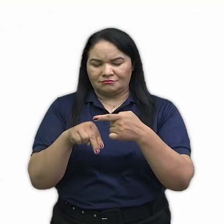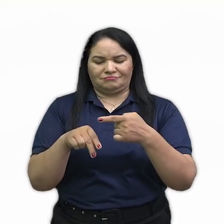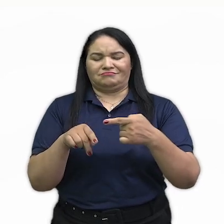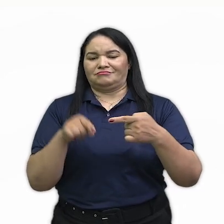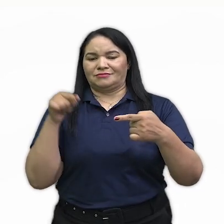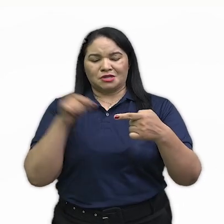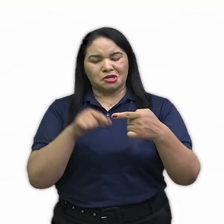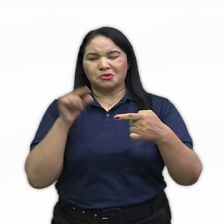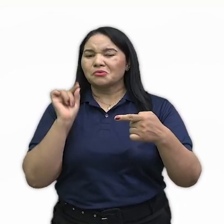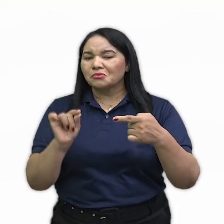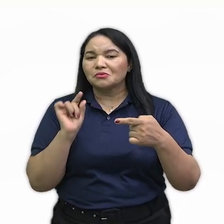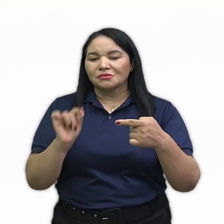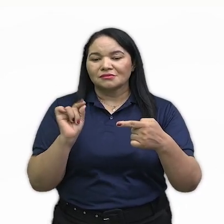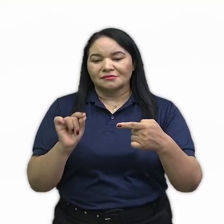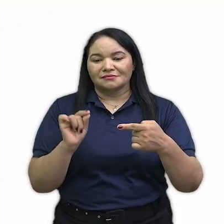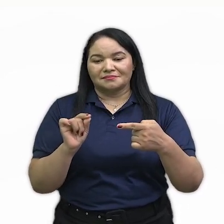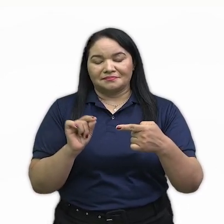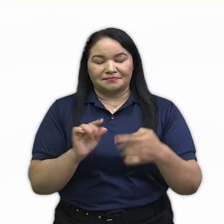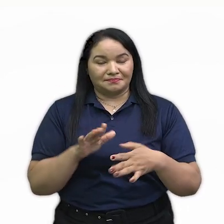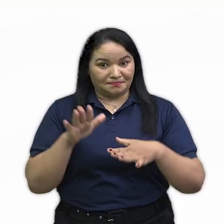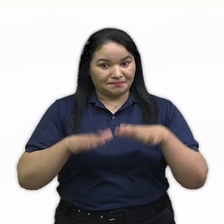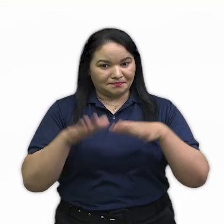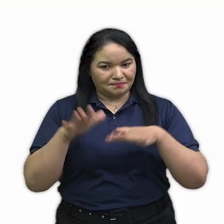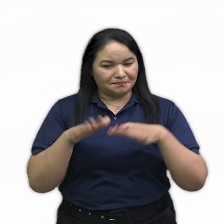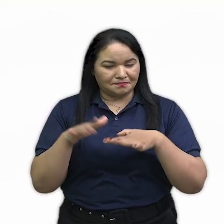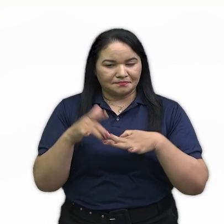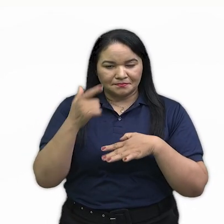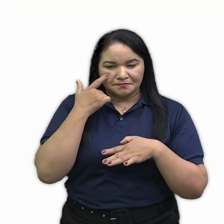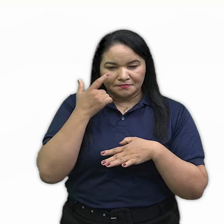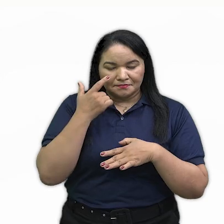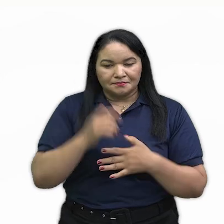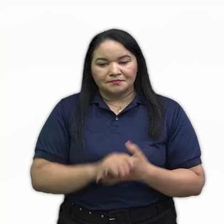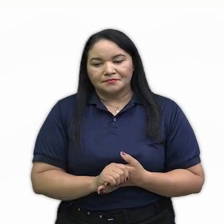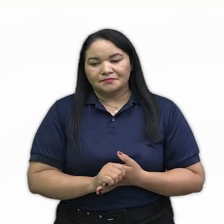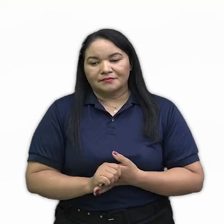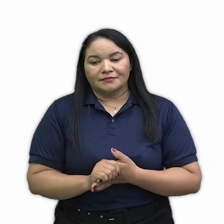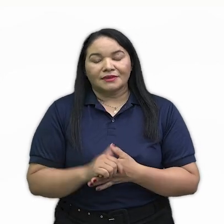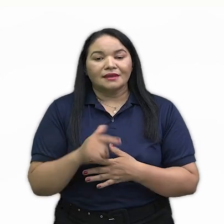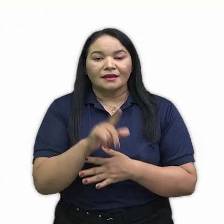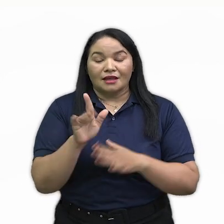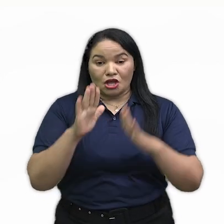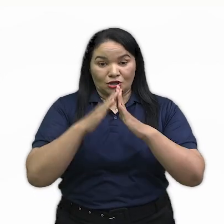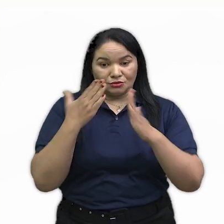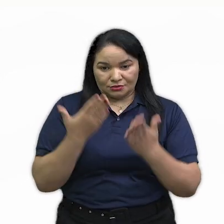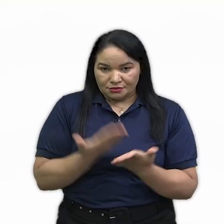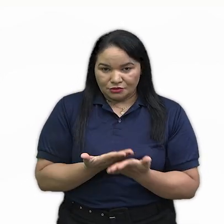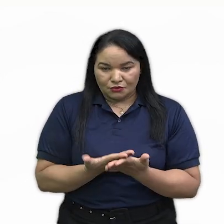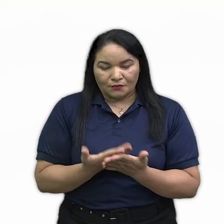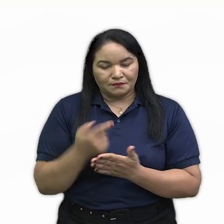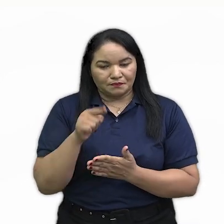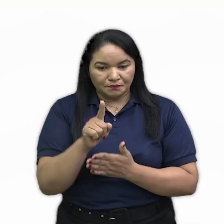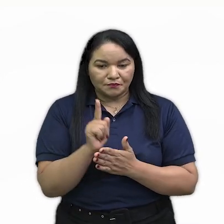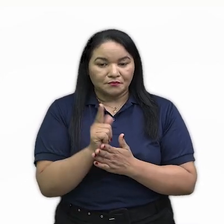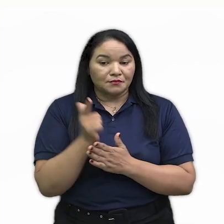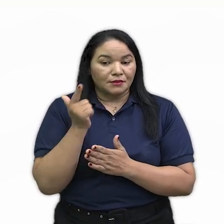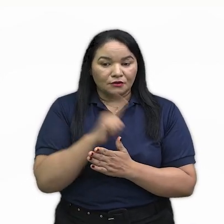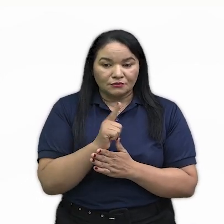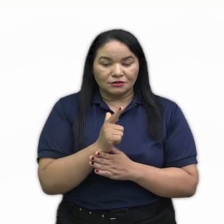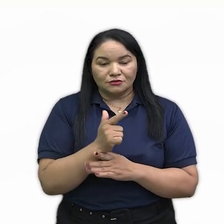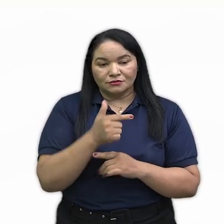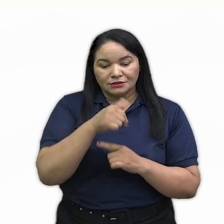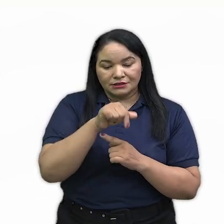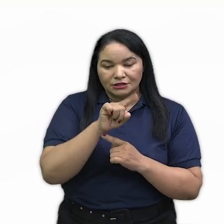isso quer dizer, na verdade? Turma, vamos imaginar o seguinte. Vamos supor que aí na sua escola, tá? Você alcançou a